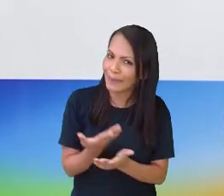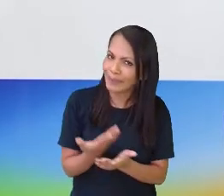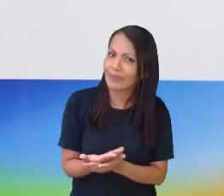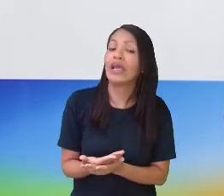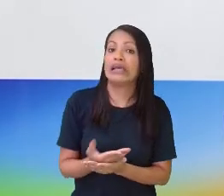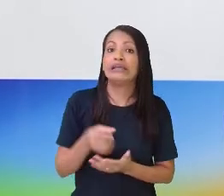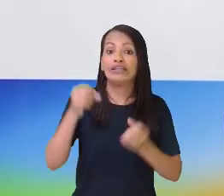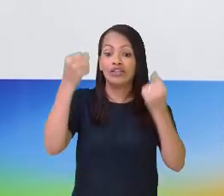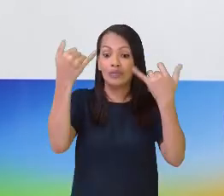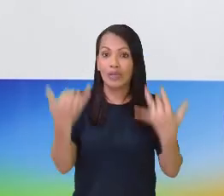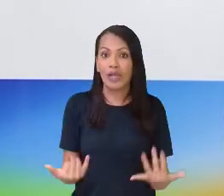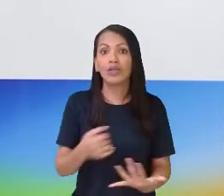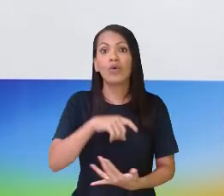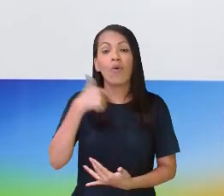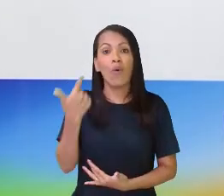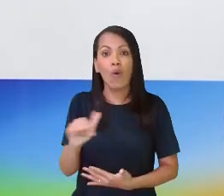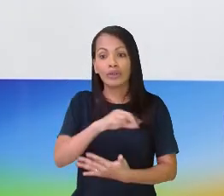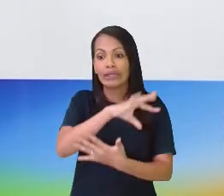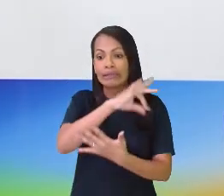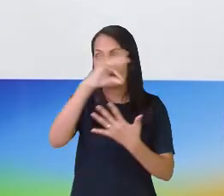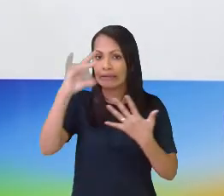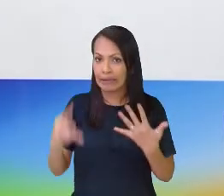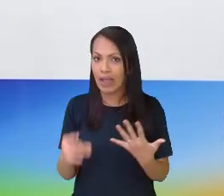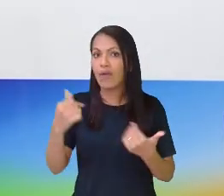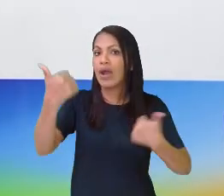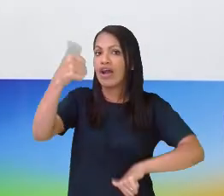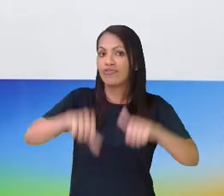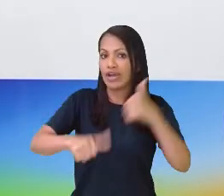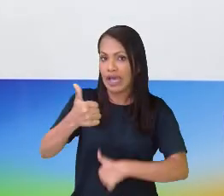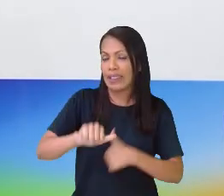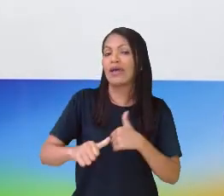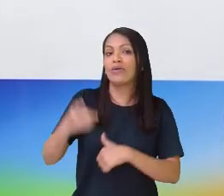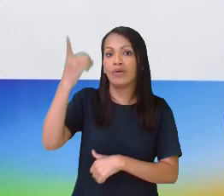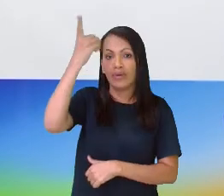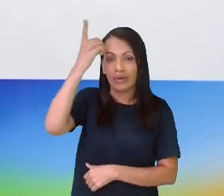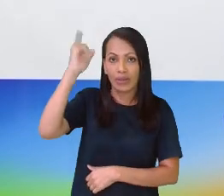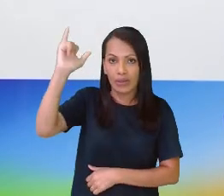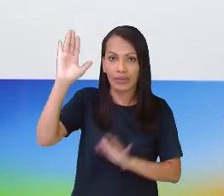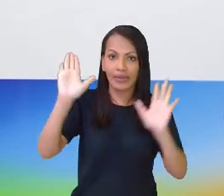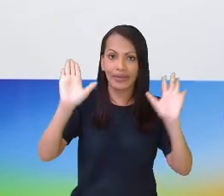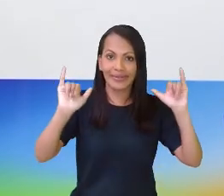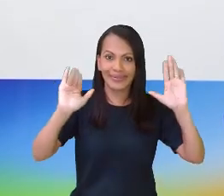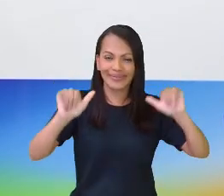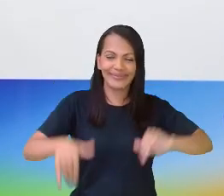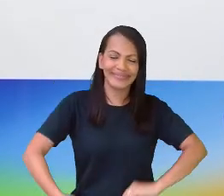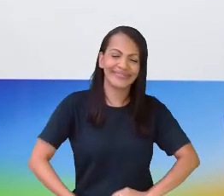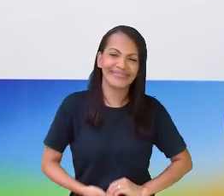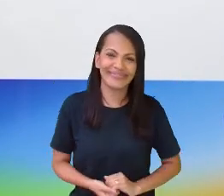especificidades em relação à avaliação do estudante com deficiência intelectual. Tchau, tchau.